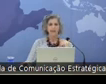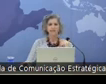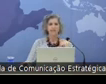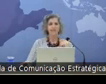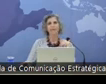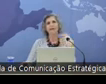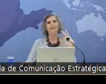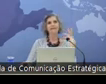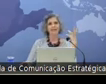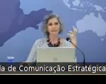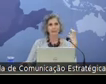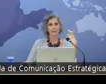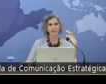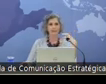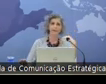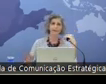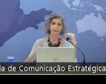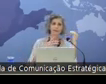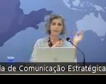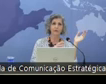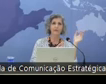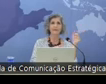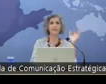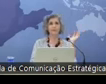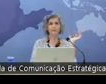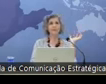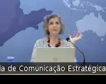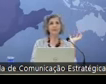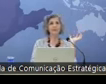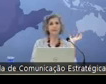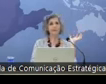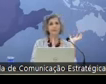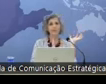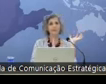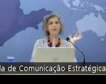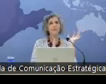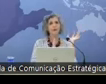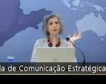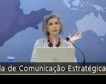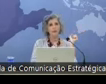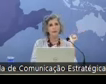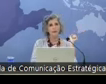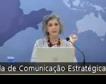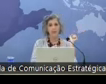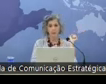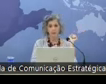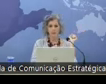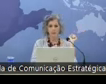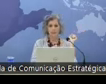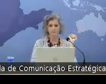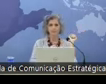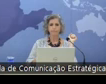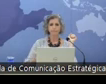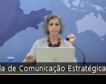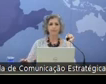tá aqui embaixo essa gestantes como é que ela sai do painel elas entram com vocês já viram elas dentro quando elas estão com cadáver o maior igual a 50